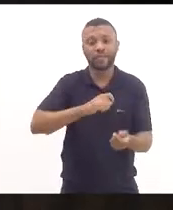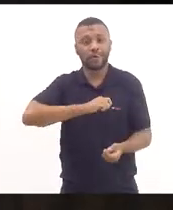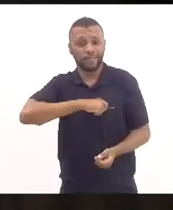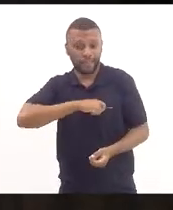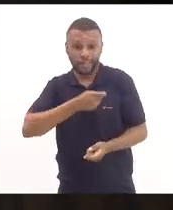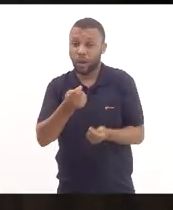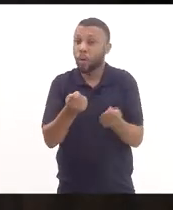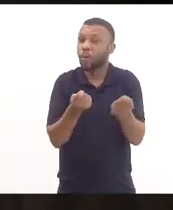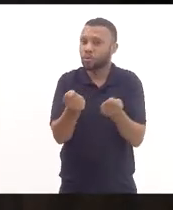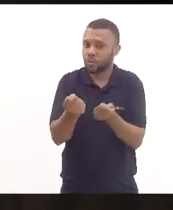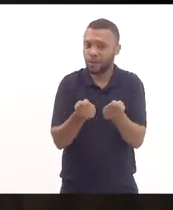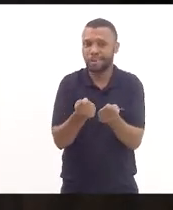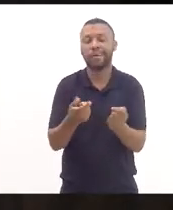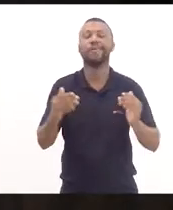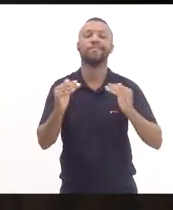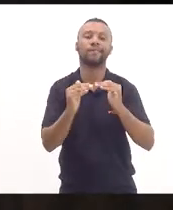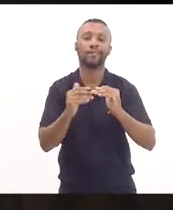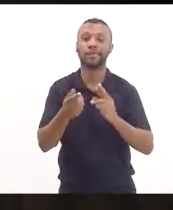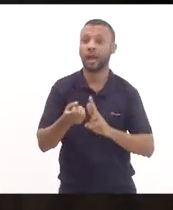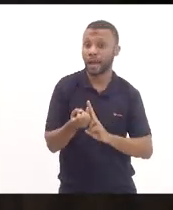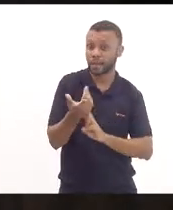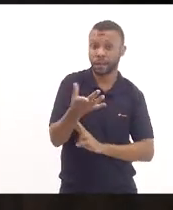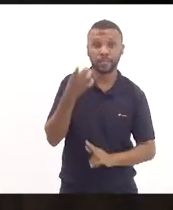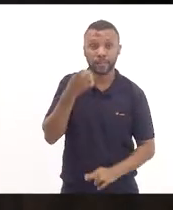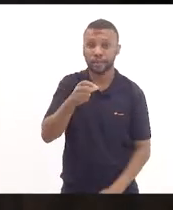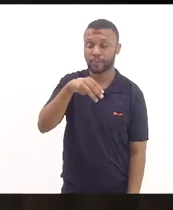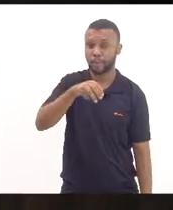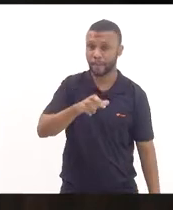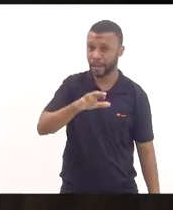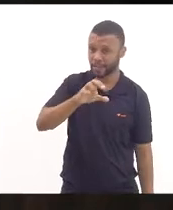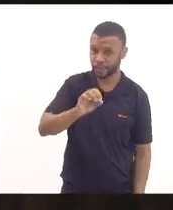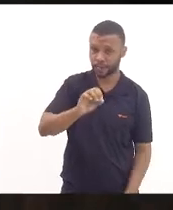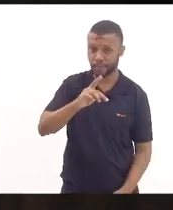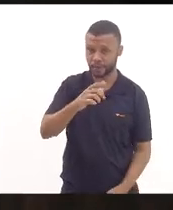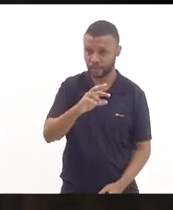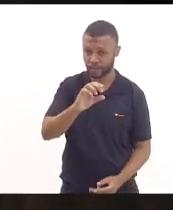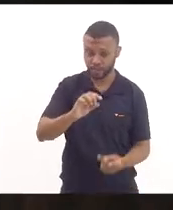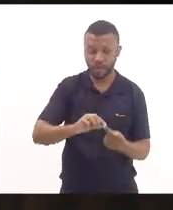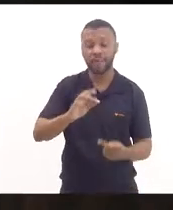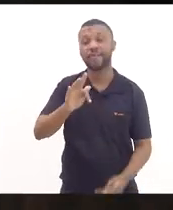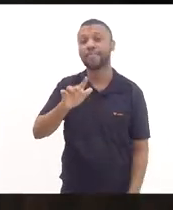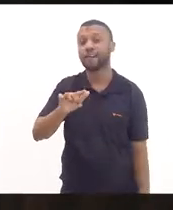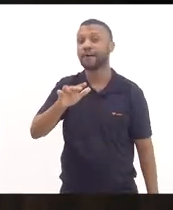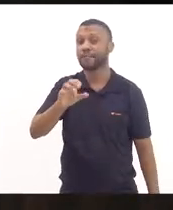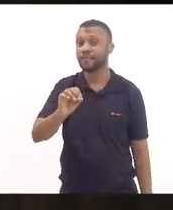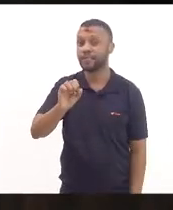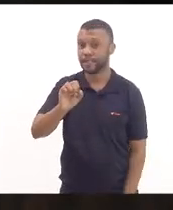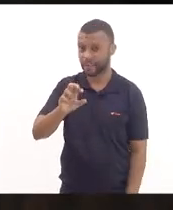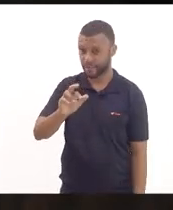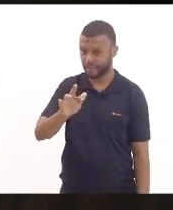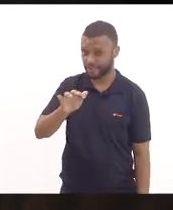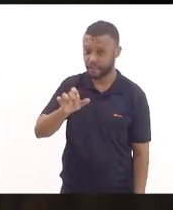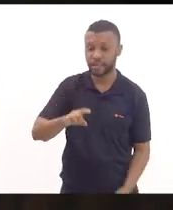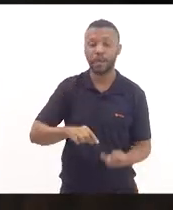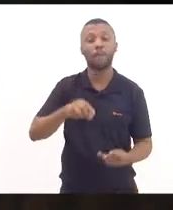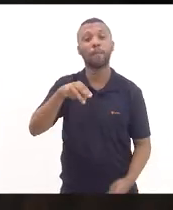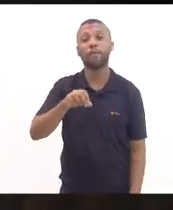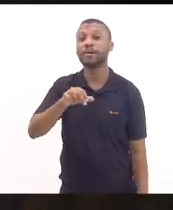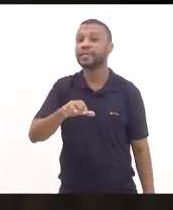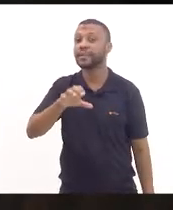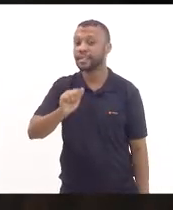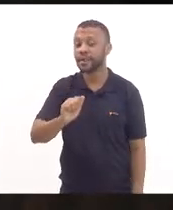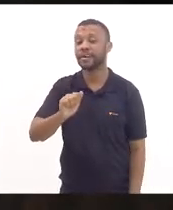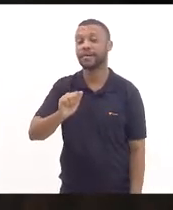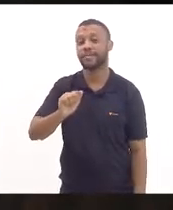Financeira e Controle, favorável. Relatores, deputados Márcio Pacheco, Fábio Serafini, Mônica Francisco, Carlos Macedo, Valdeque Carneiro e